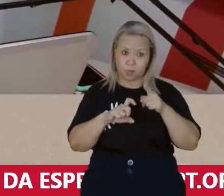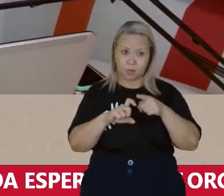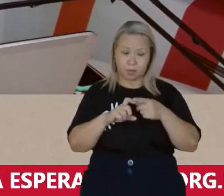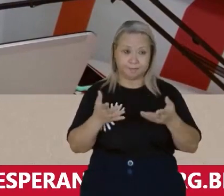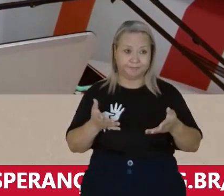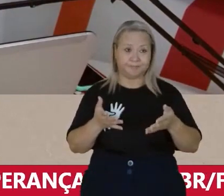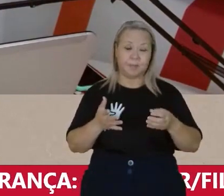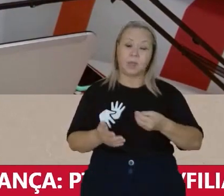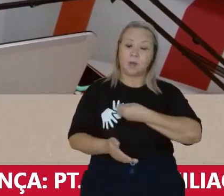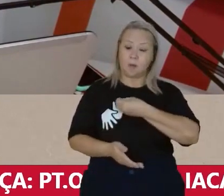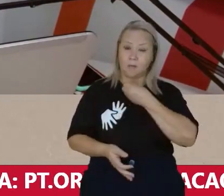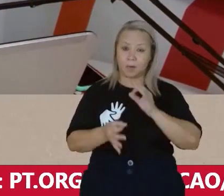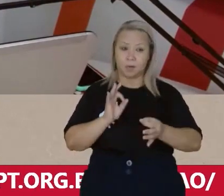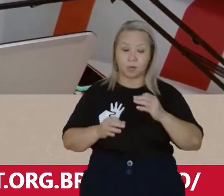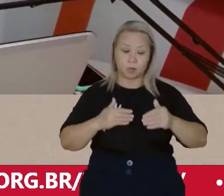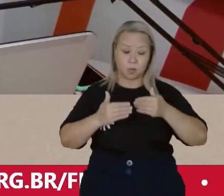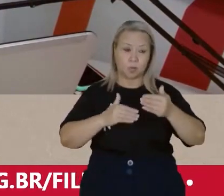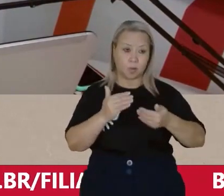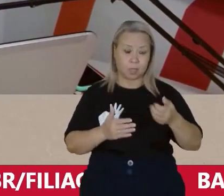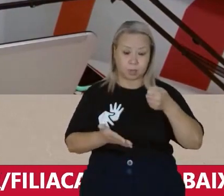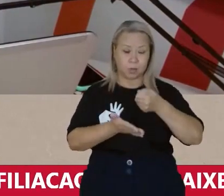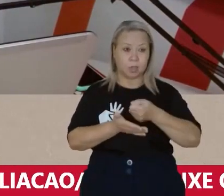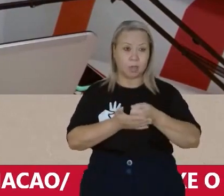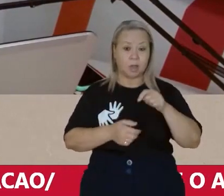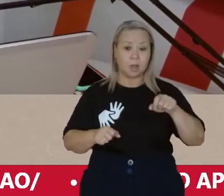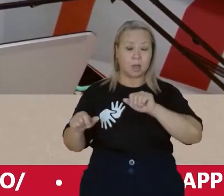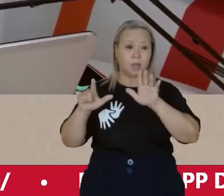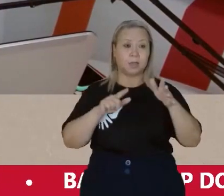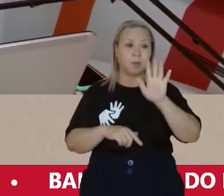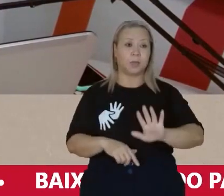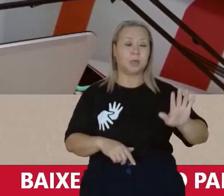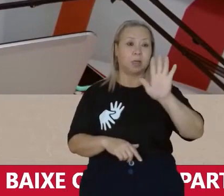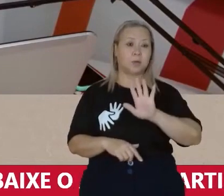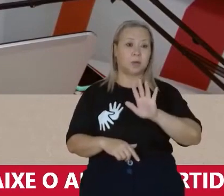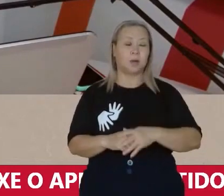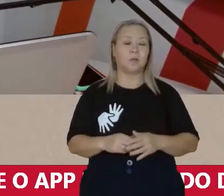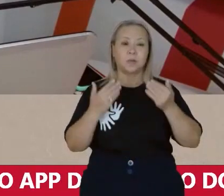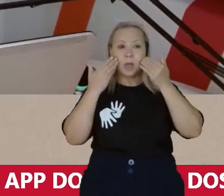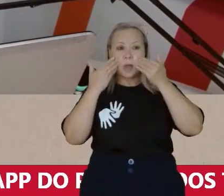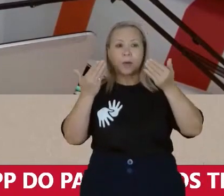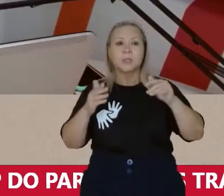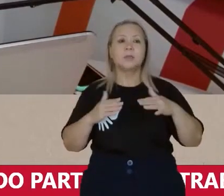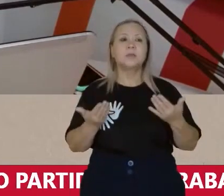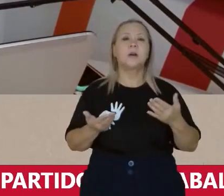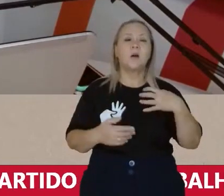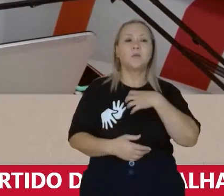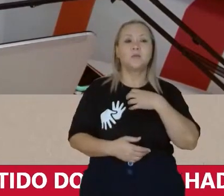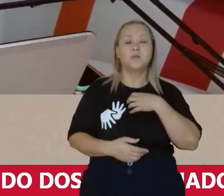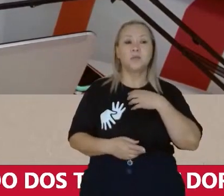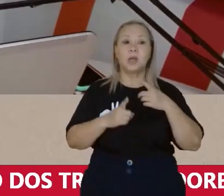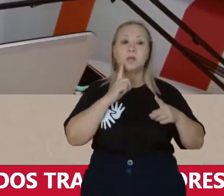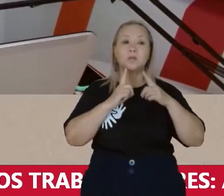e Justiça. É um processo de consolidação, e essa Semana Nacional ela está apresentando, então, de uma forma